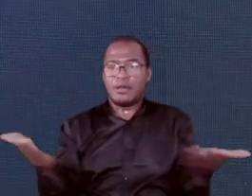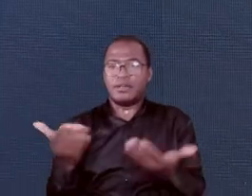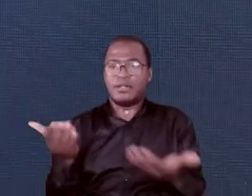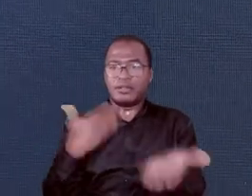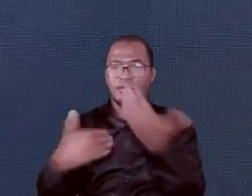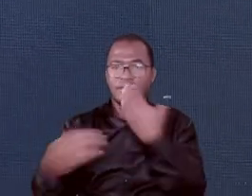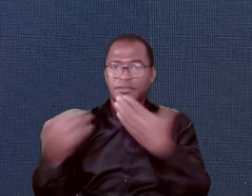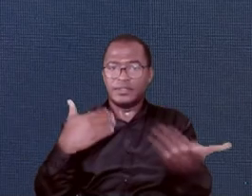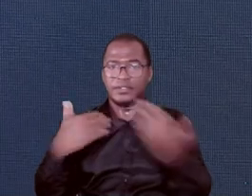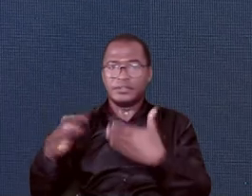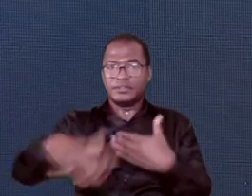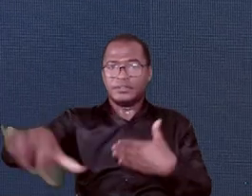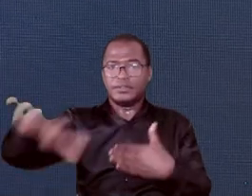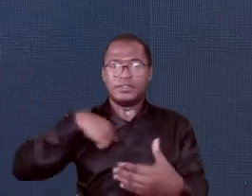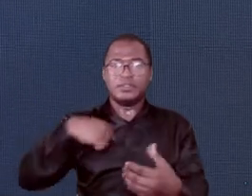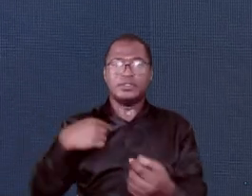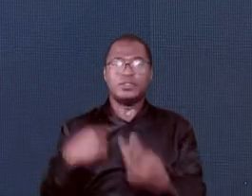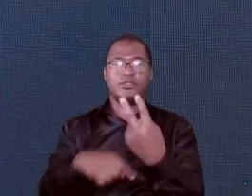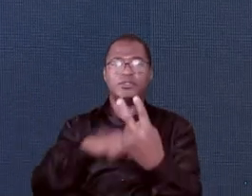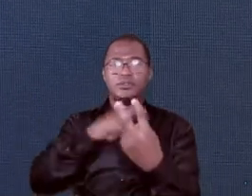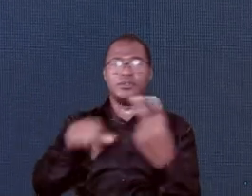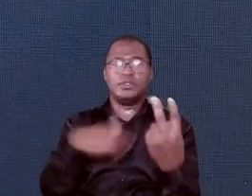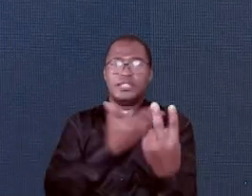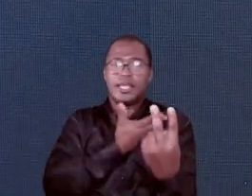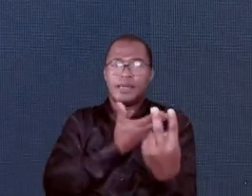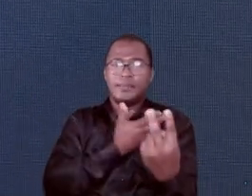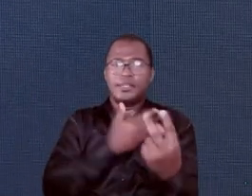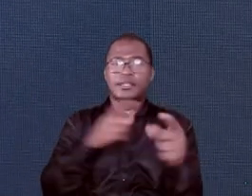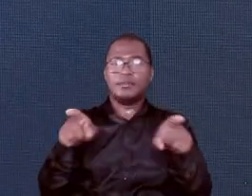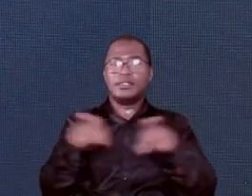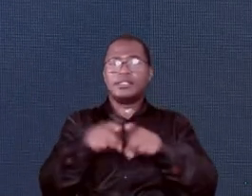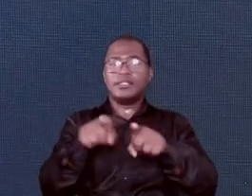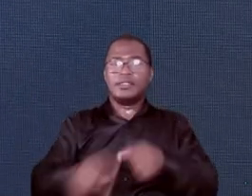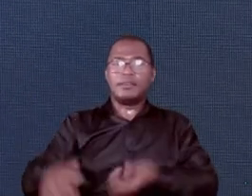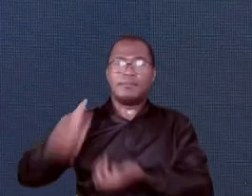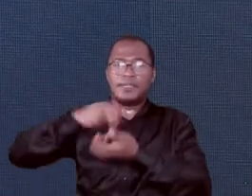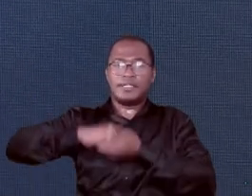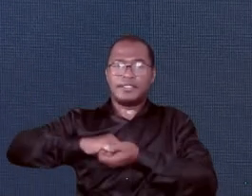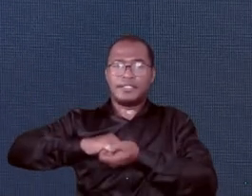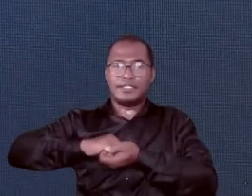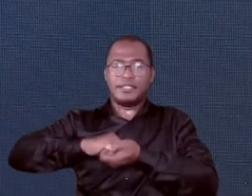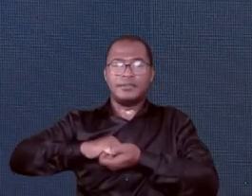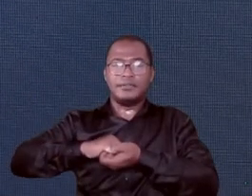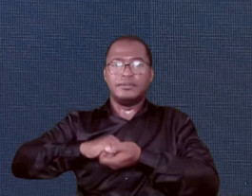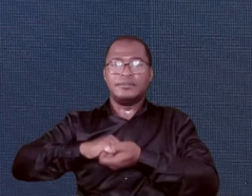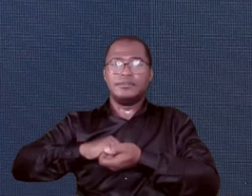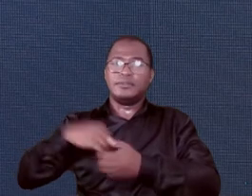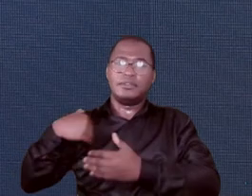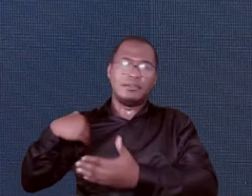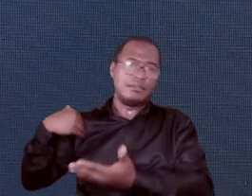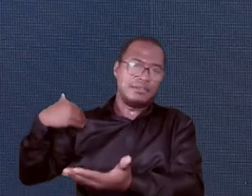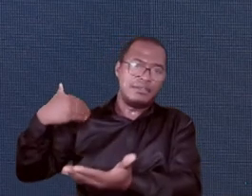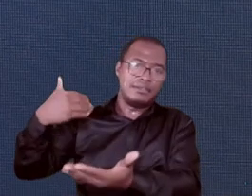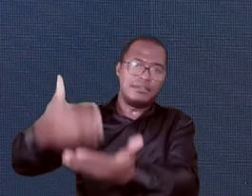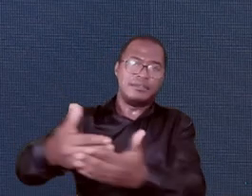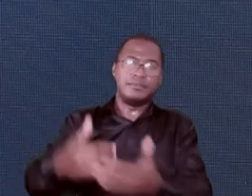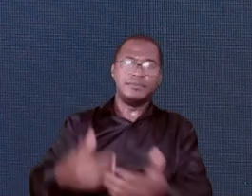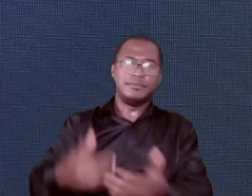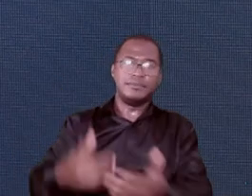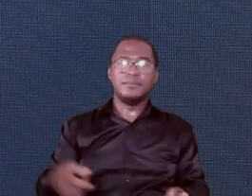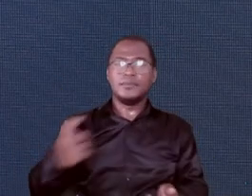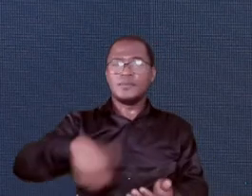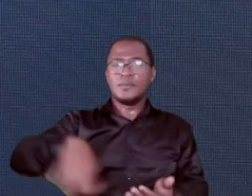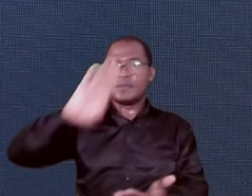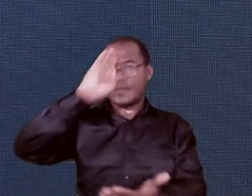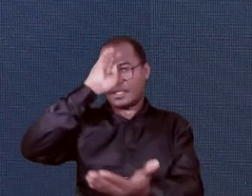não só amigos mas também parceiros aqui do banco nessa jornada uma coisa que a gente acredita muito no banco é que é você colocar